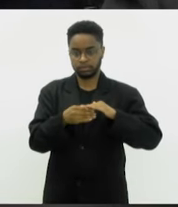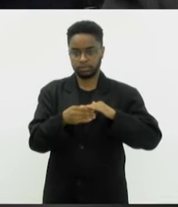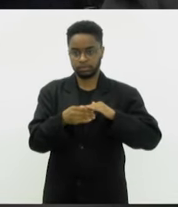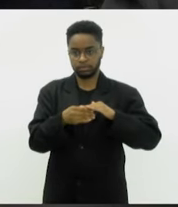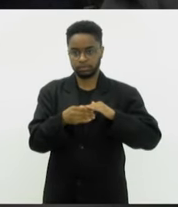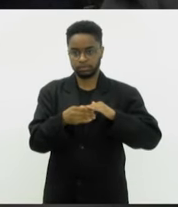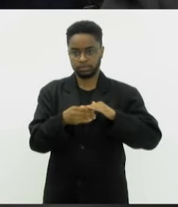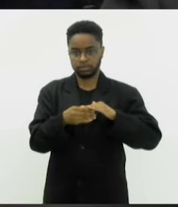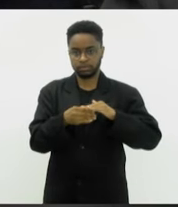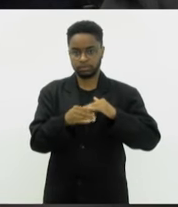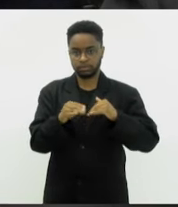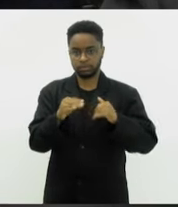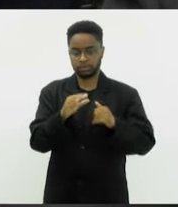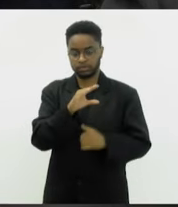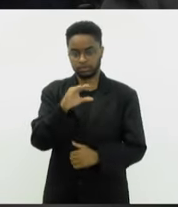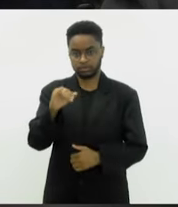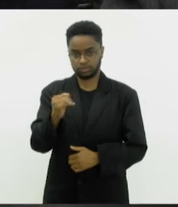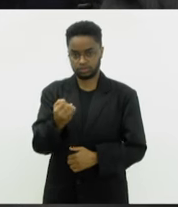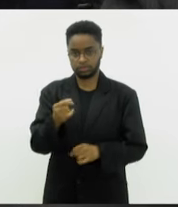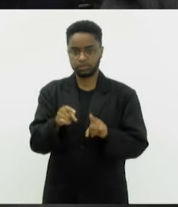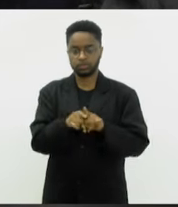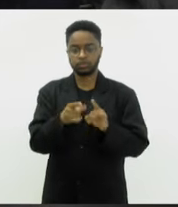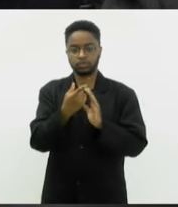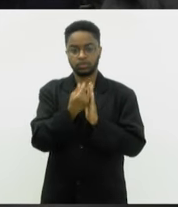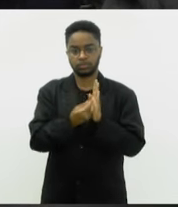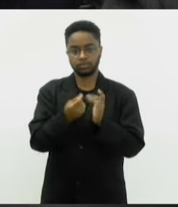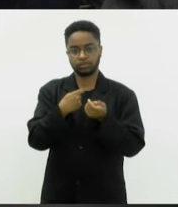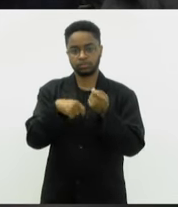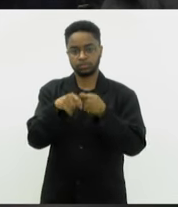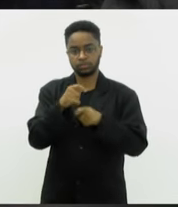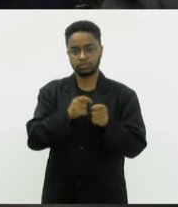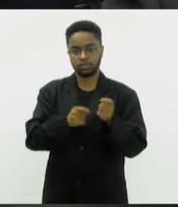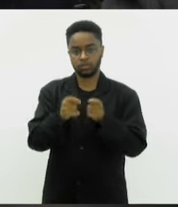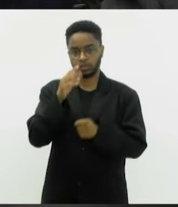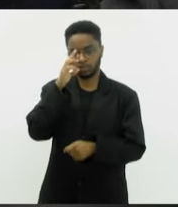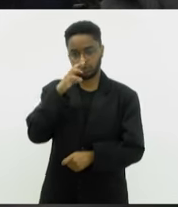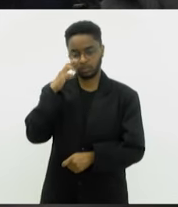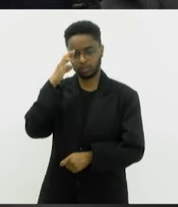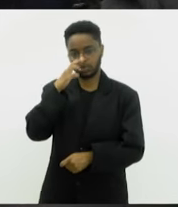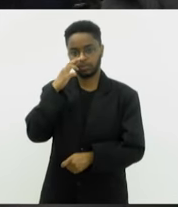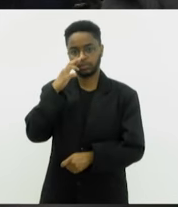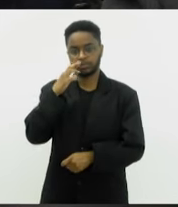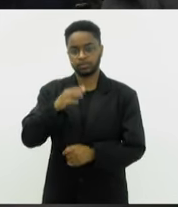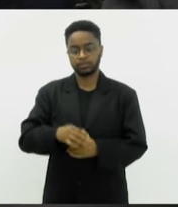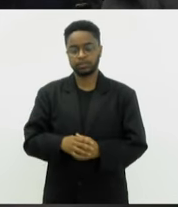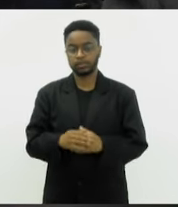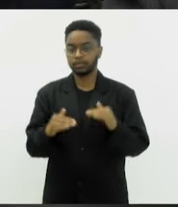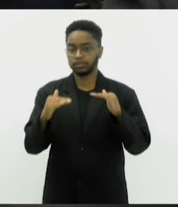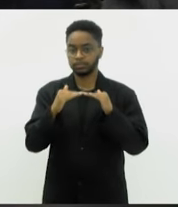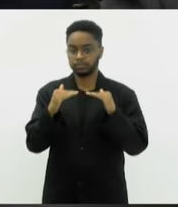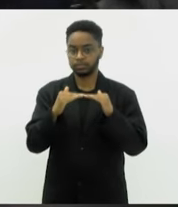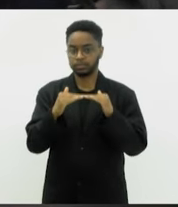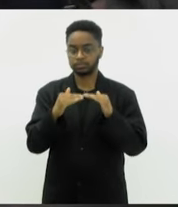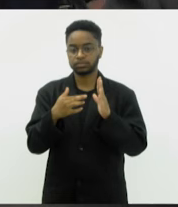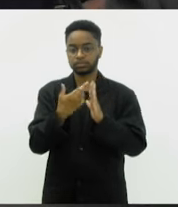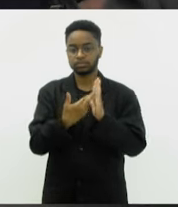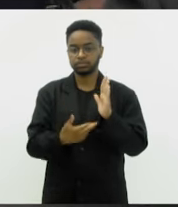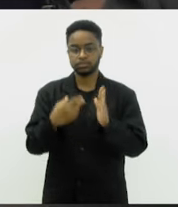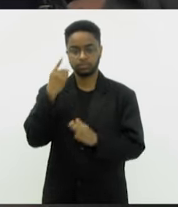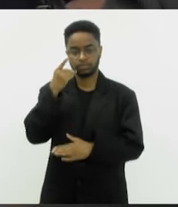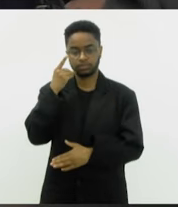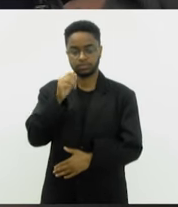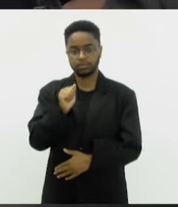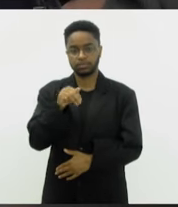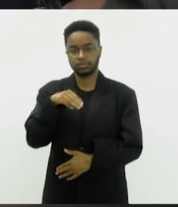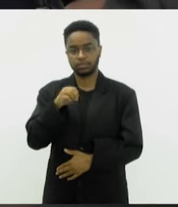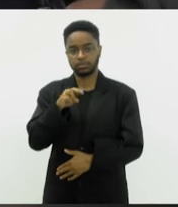e com a emenda da CCJ, e de orçamento, finanças, fiscalização financeira e controle Favorável. Relatores, deputados Rodrigo